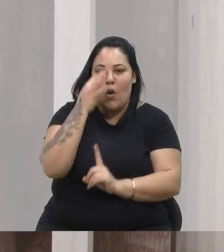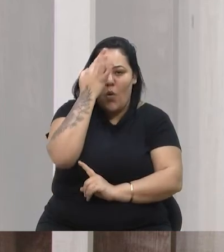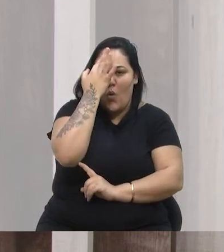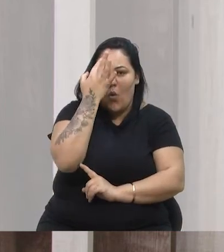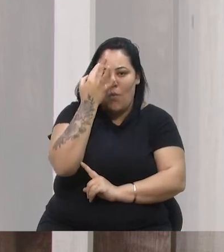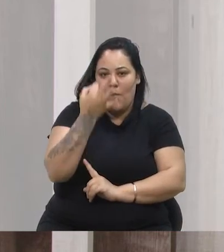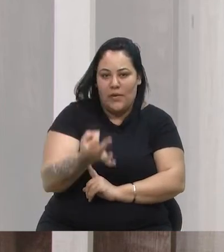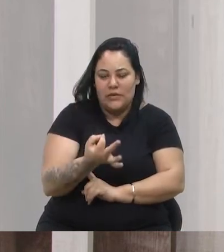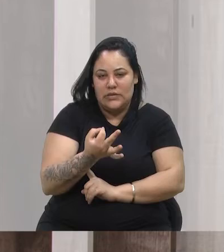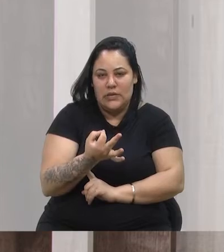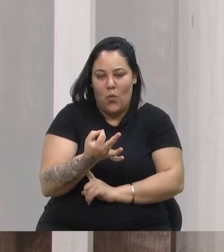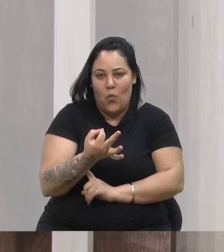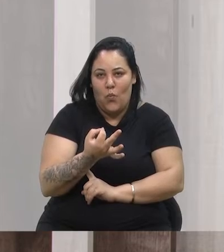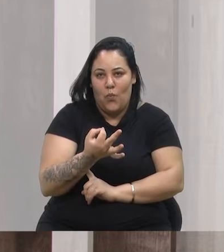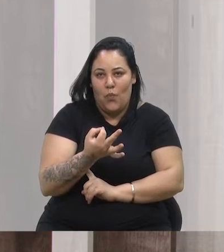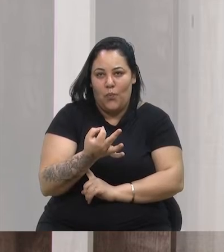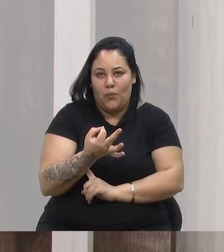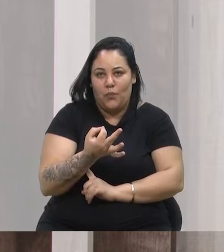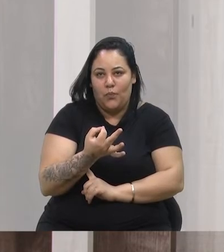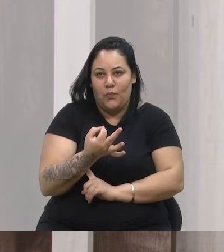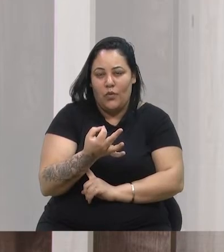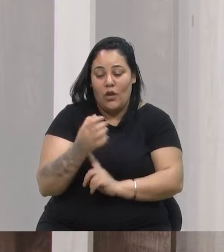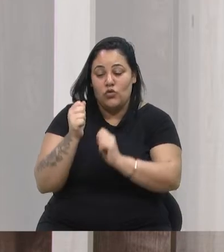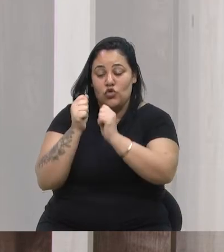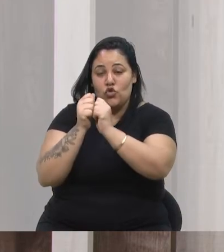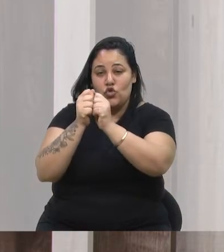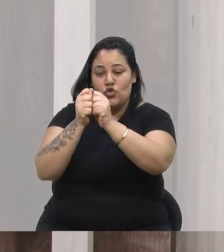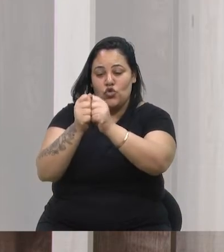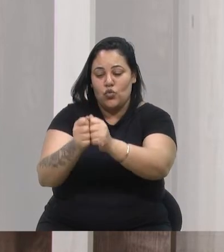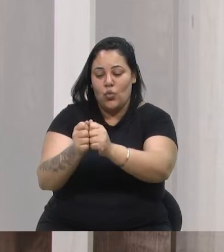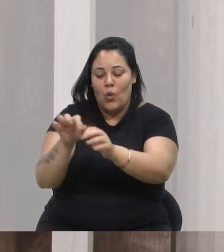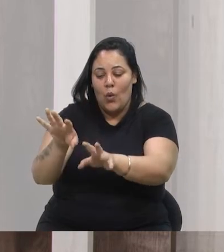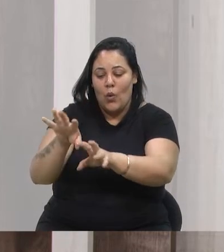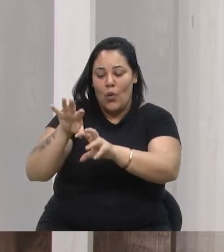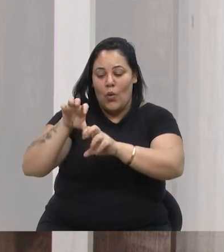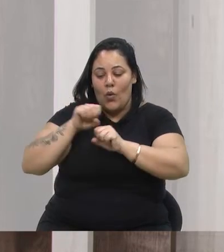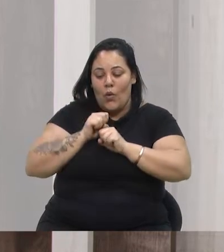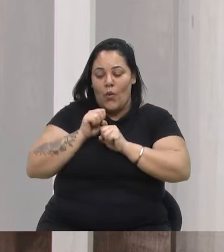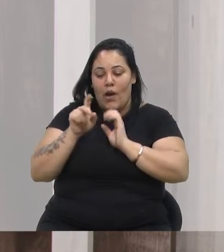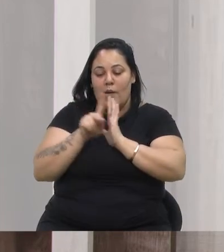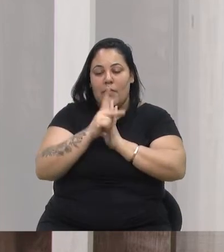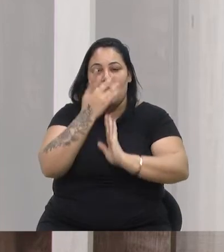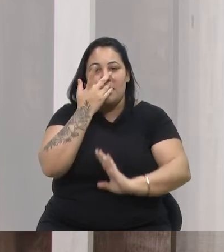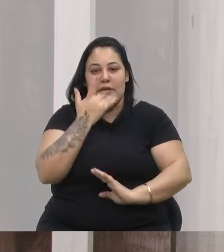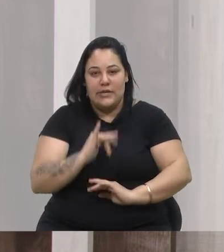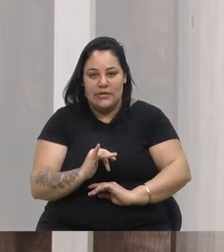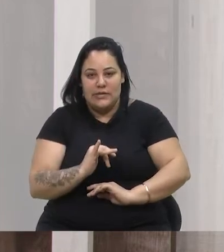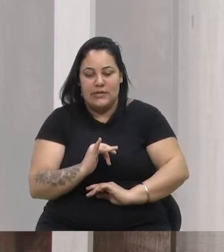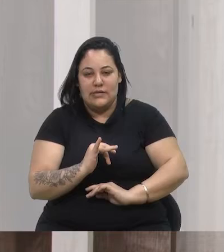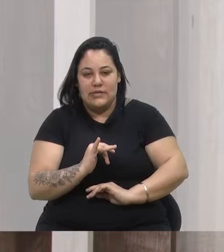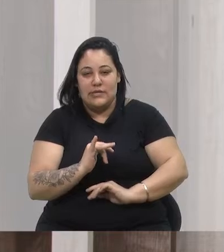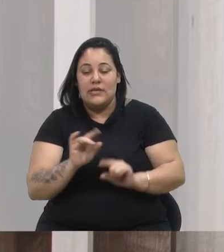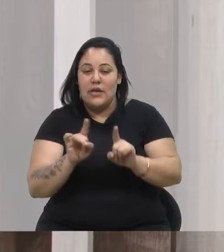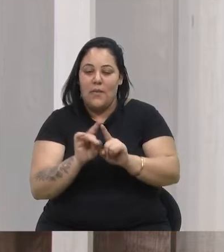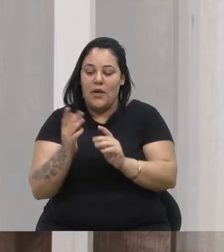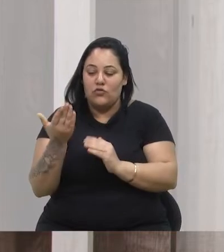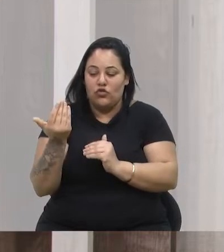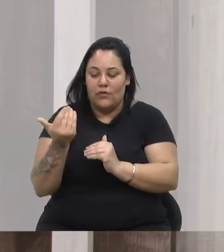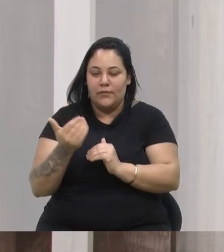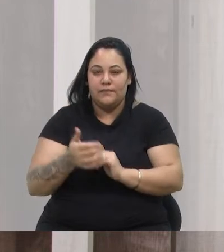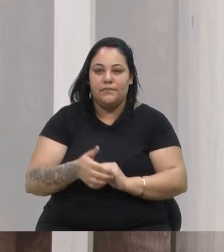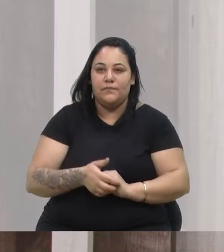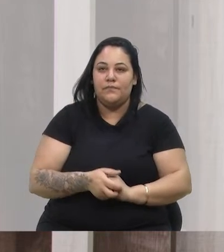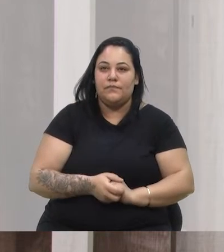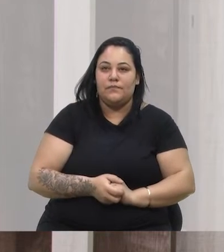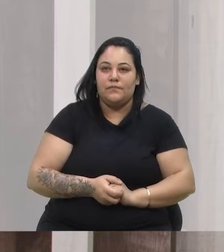ponto, que é a compreensão e o processo de retenção junto ao público-alvo maior, que são as próprias